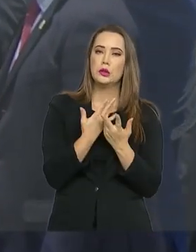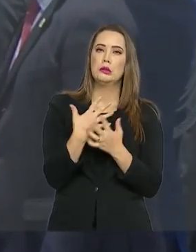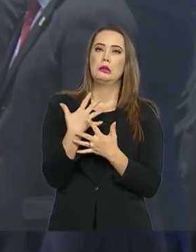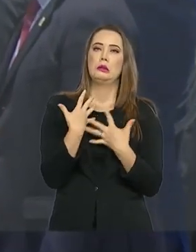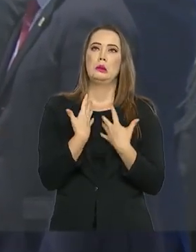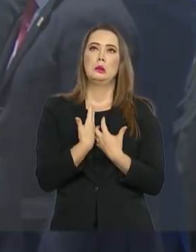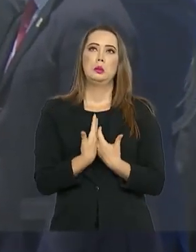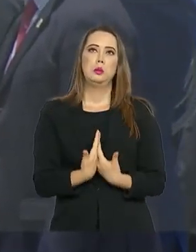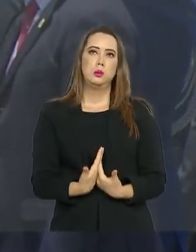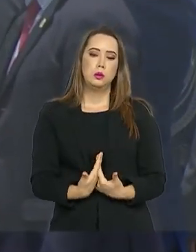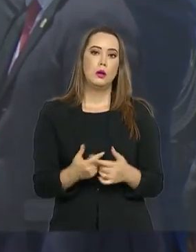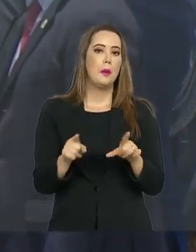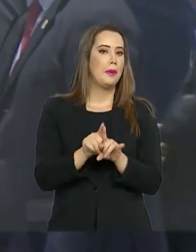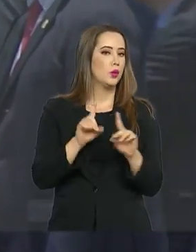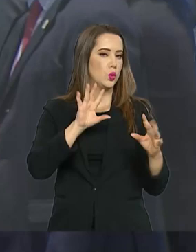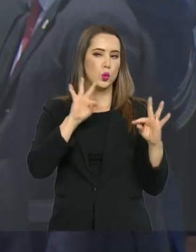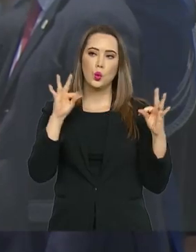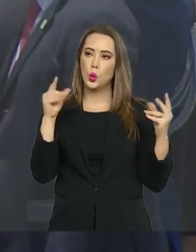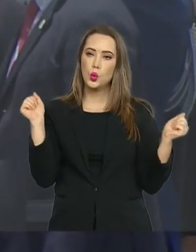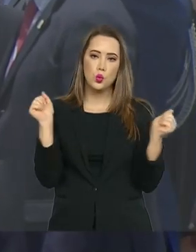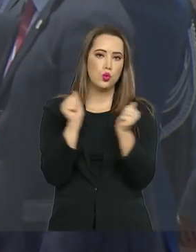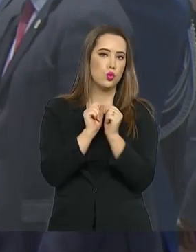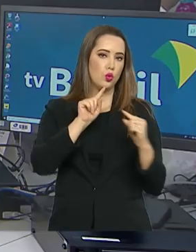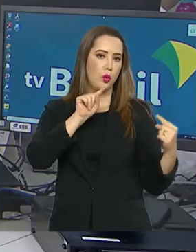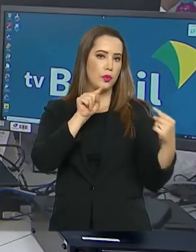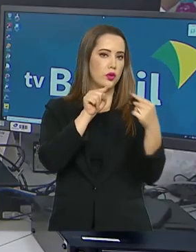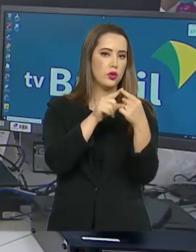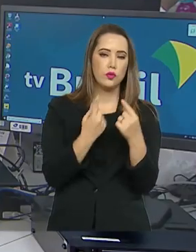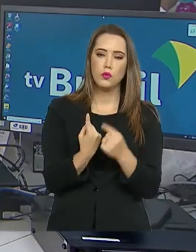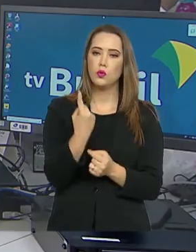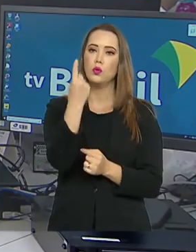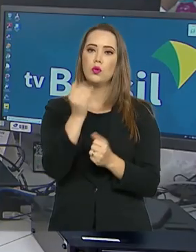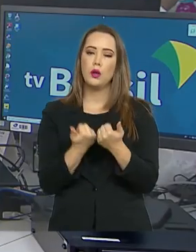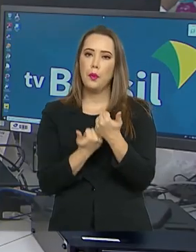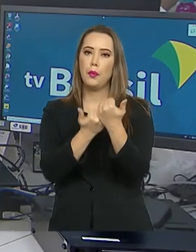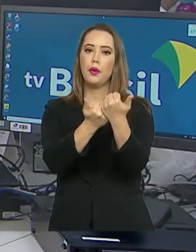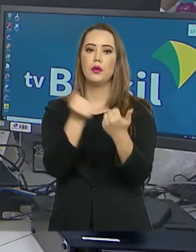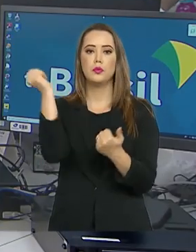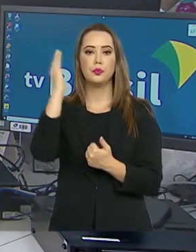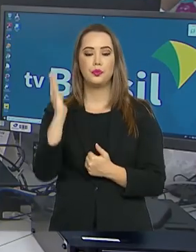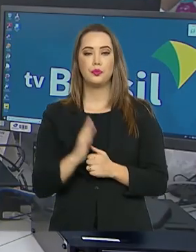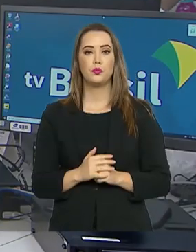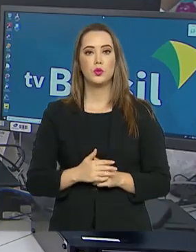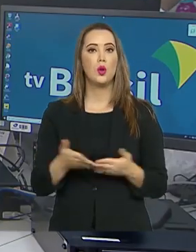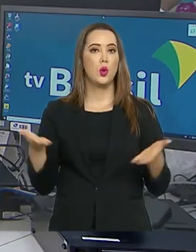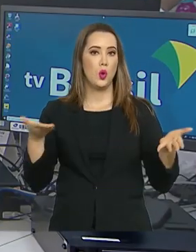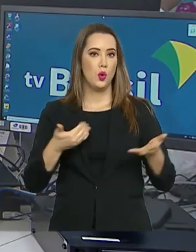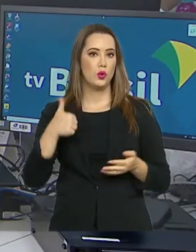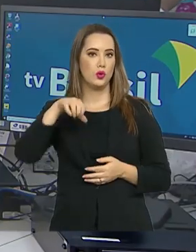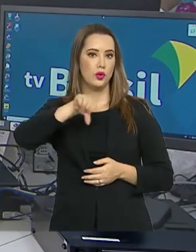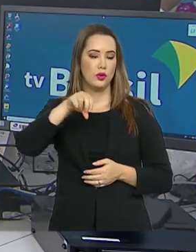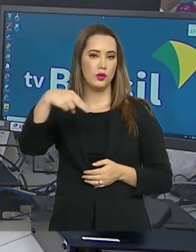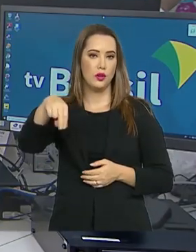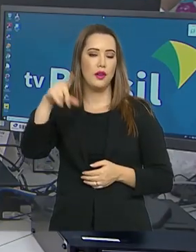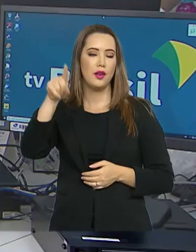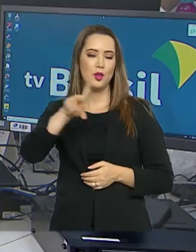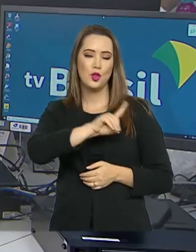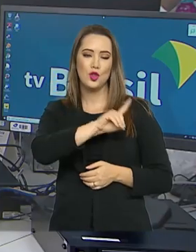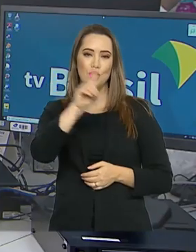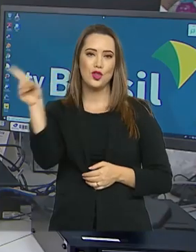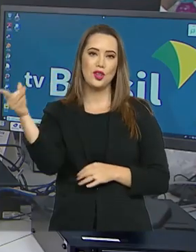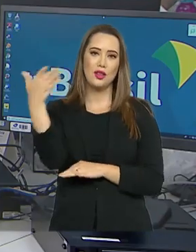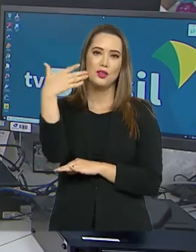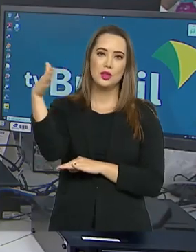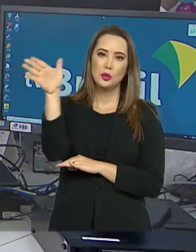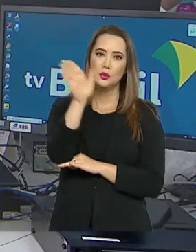mas todo mundo com o mesmo objetivo é ajudar o brasil e hoje 19 de novembro é dia da bandeira a data